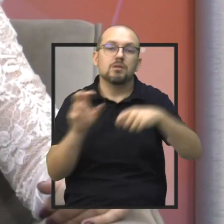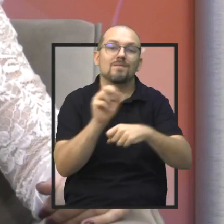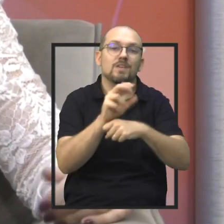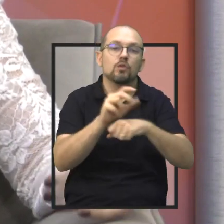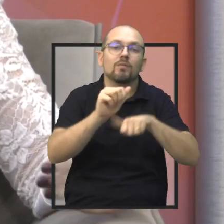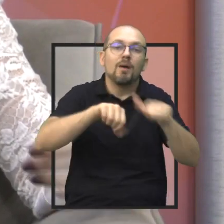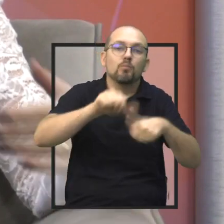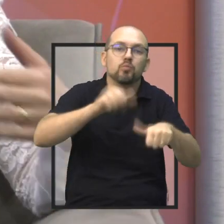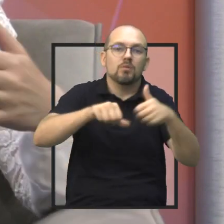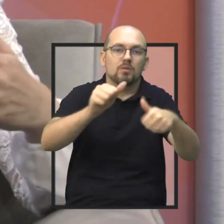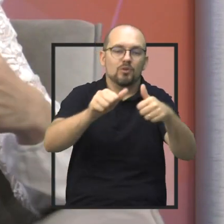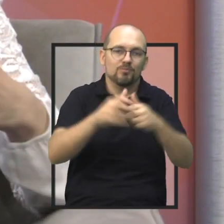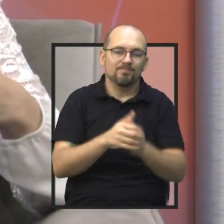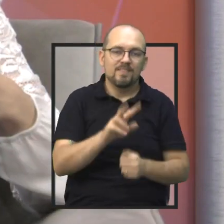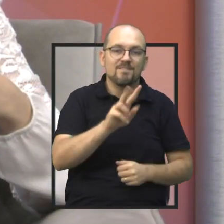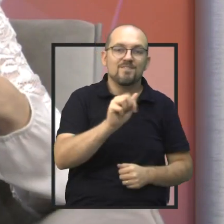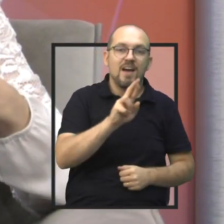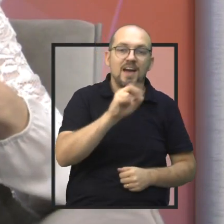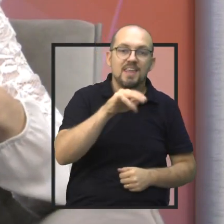são variantes que